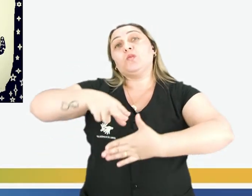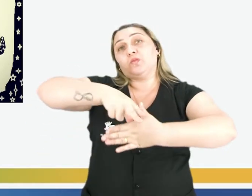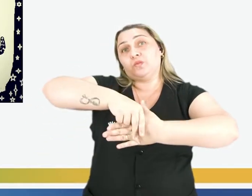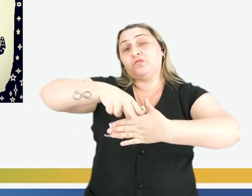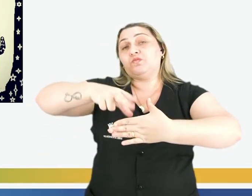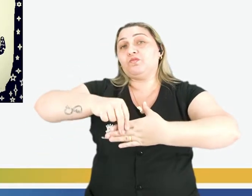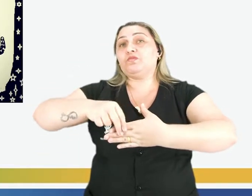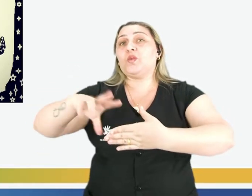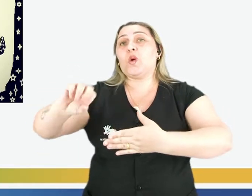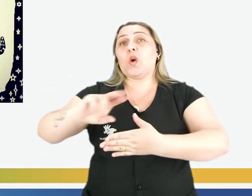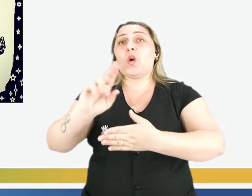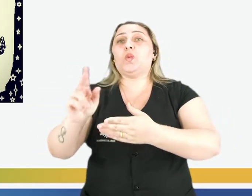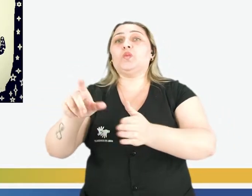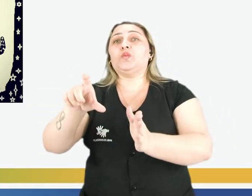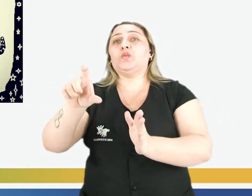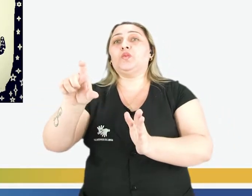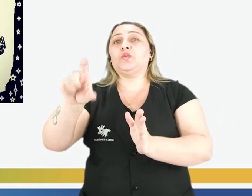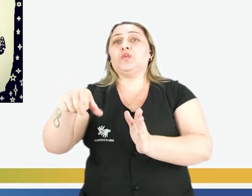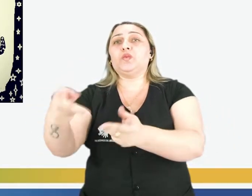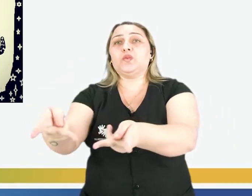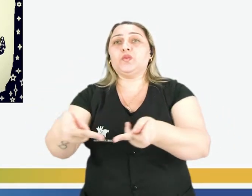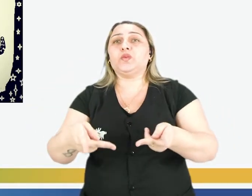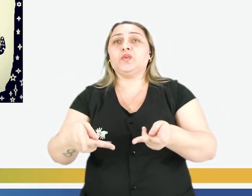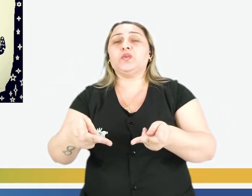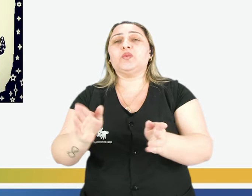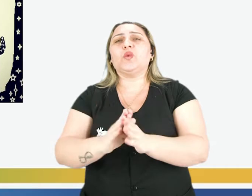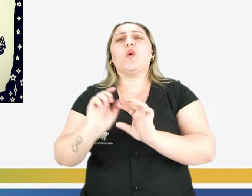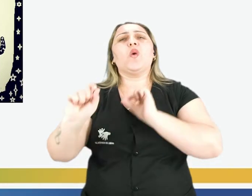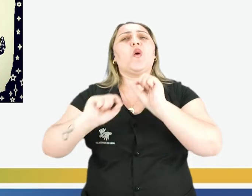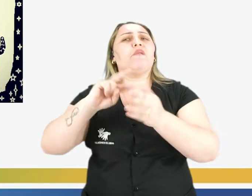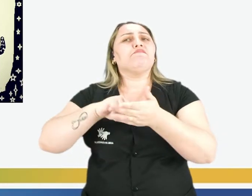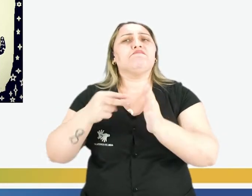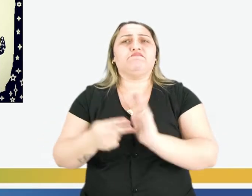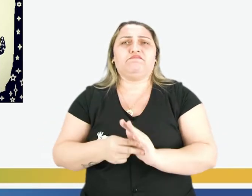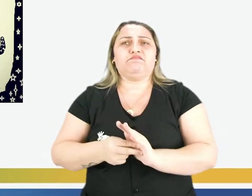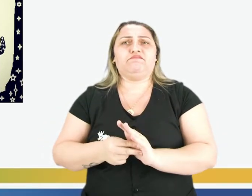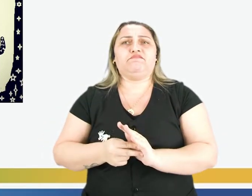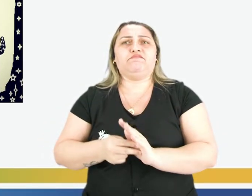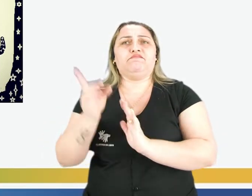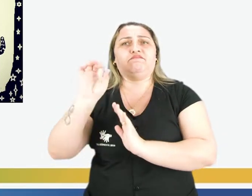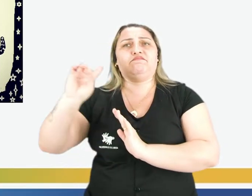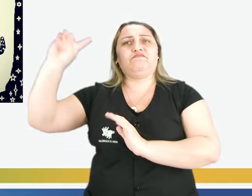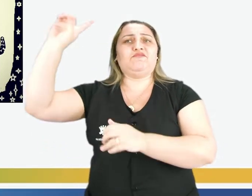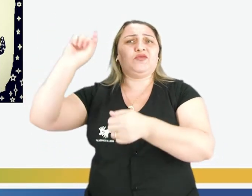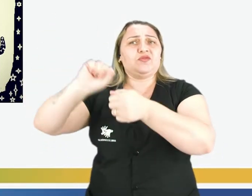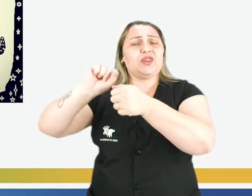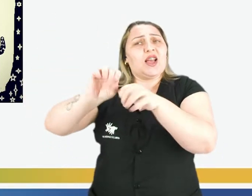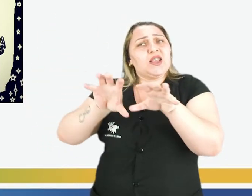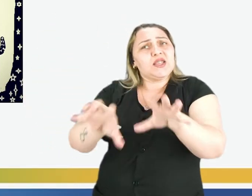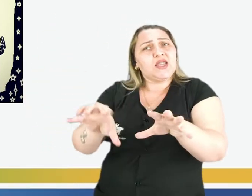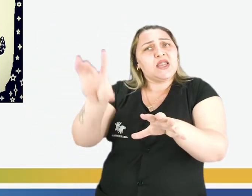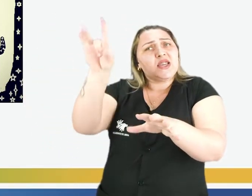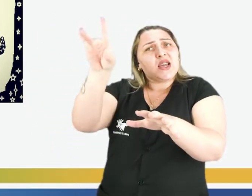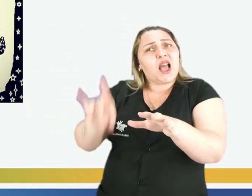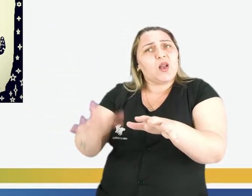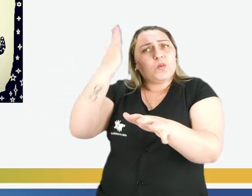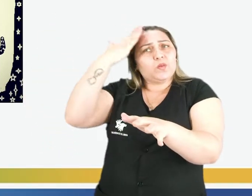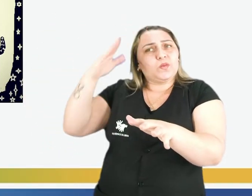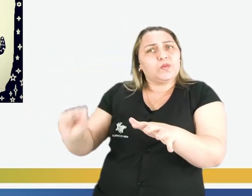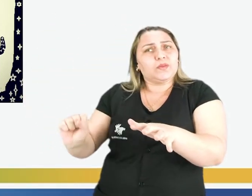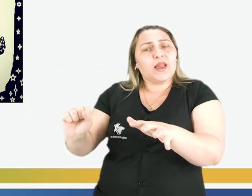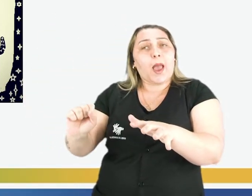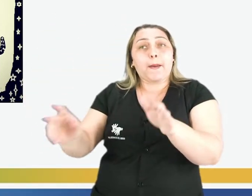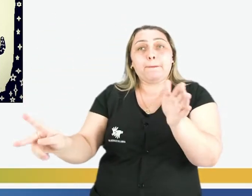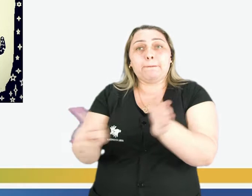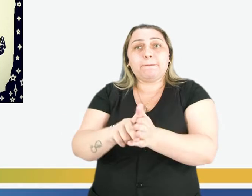cordel? Ou é um convite? O que seria? Deus nos fez assim, cada um com sabedoria. E, por